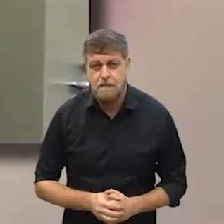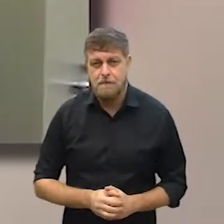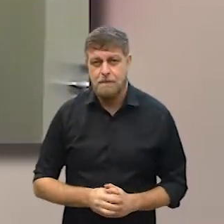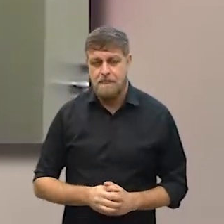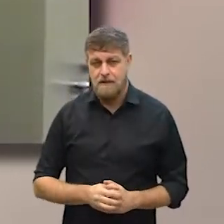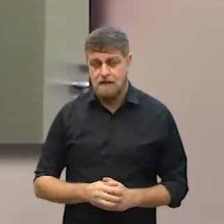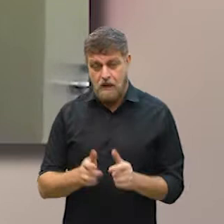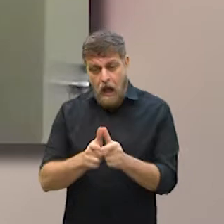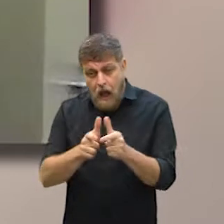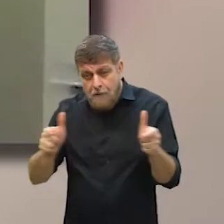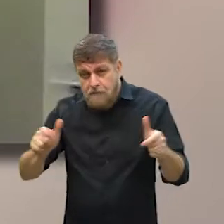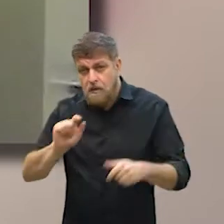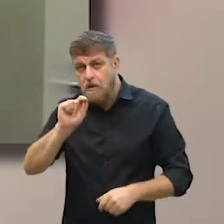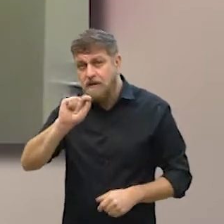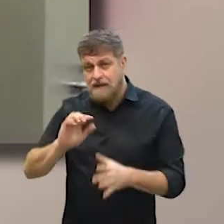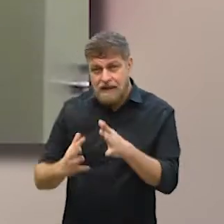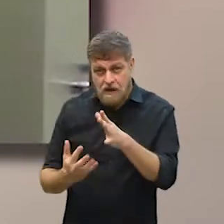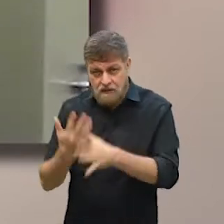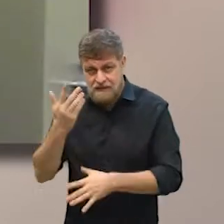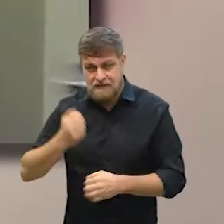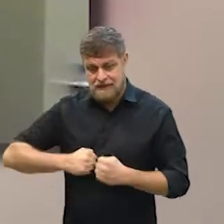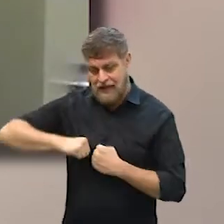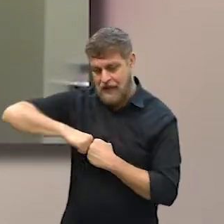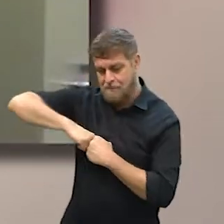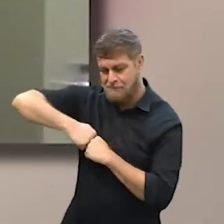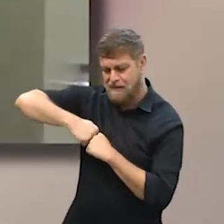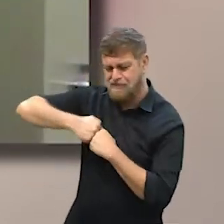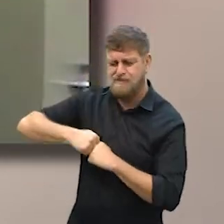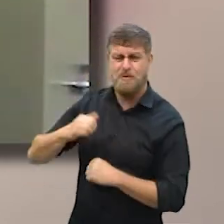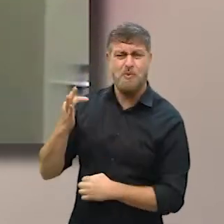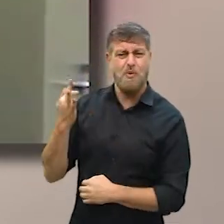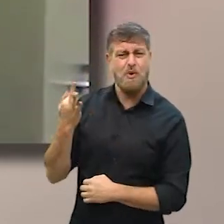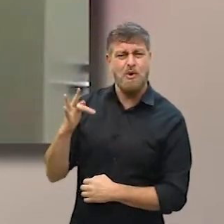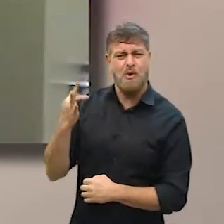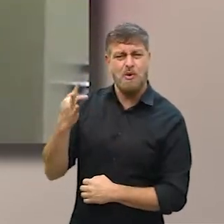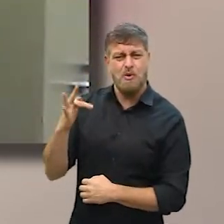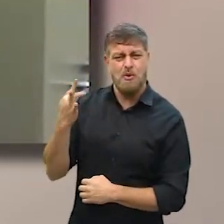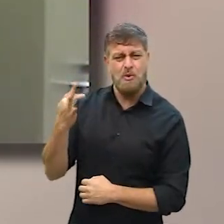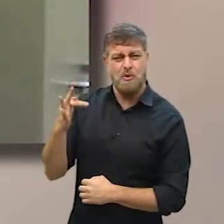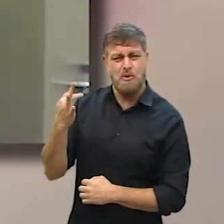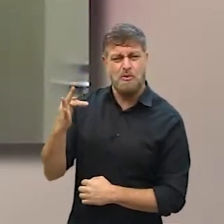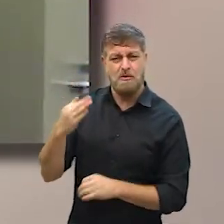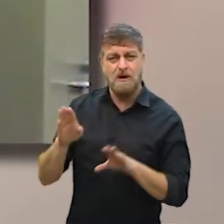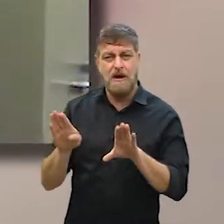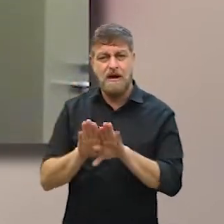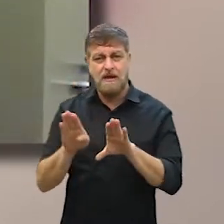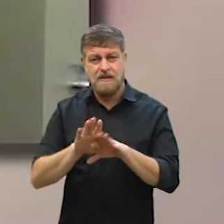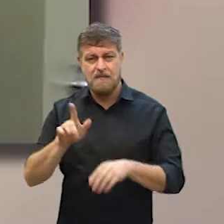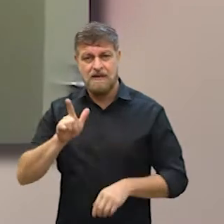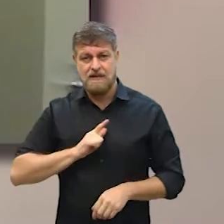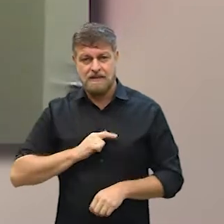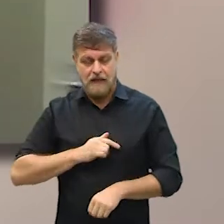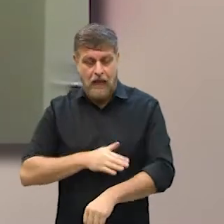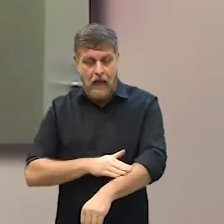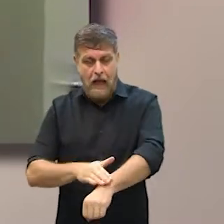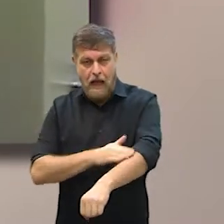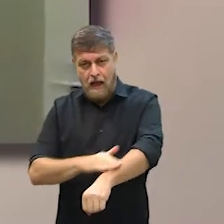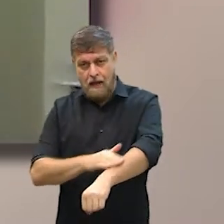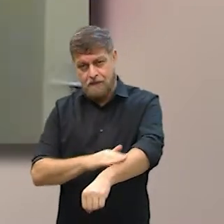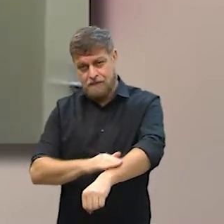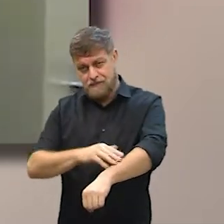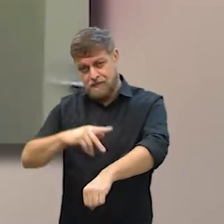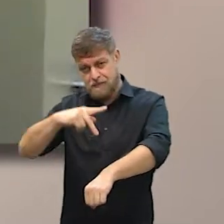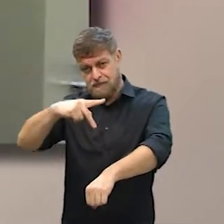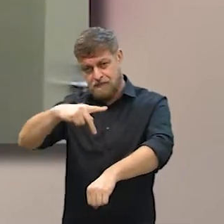o mais comum são afetar as articulações dando dores articulares e afetar a pele